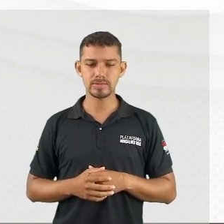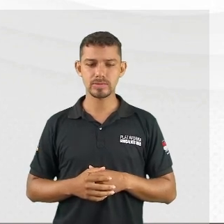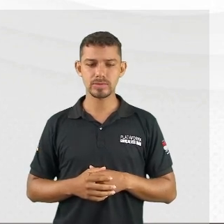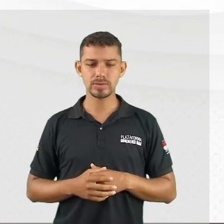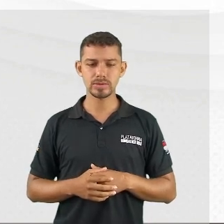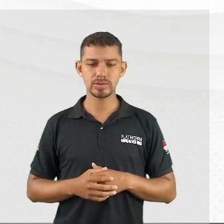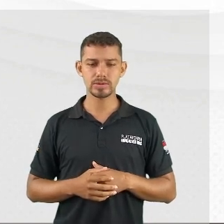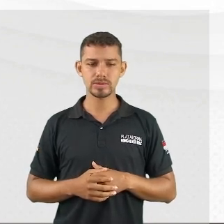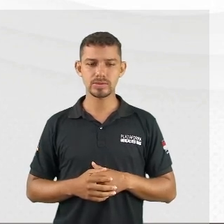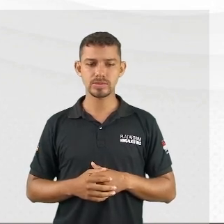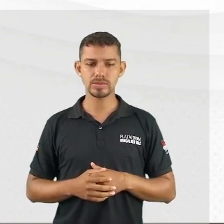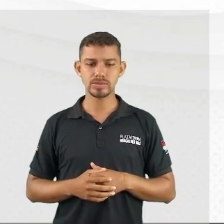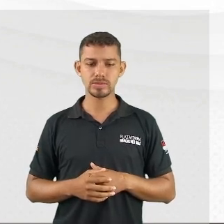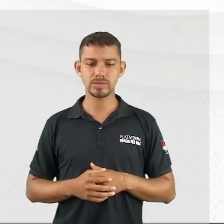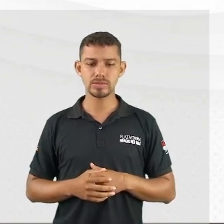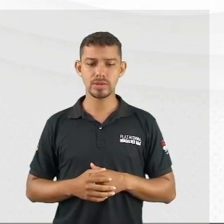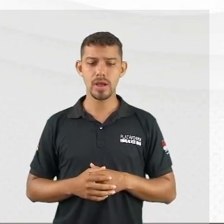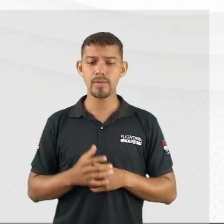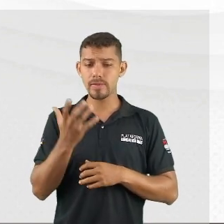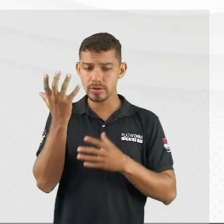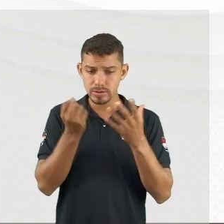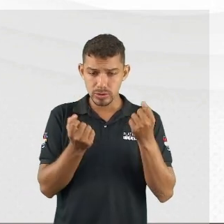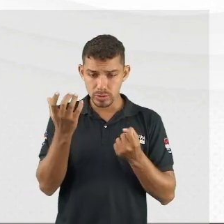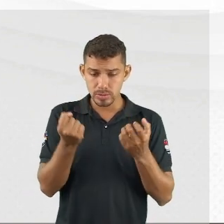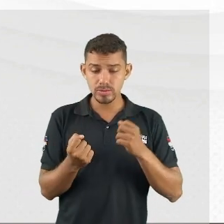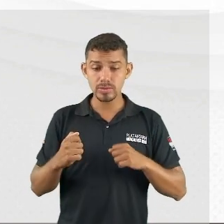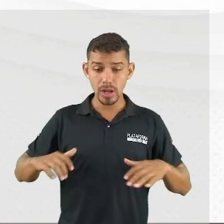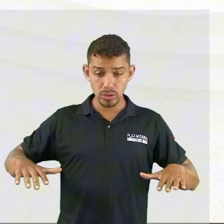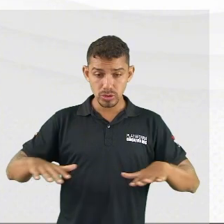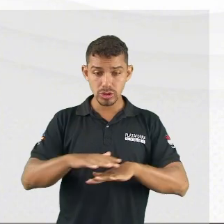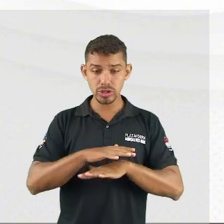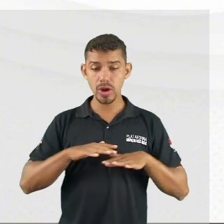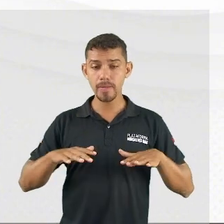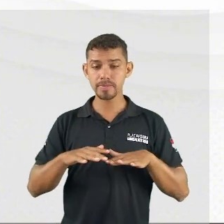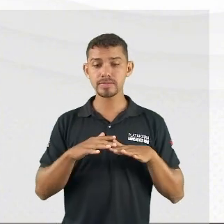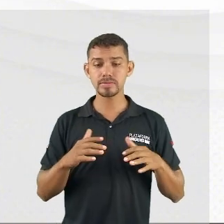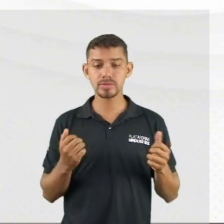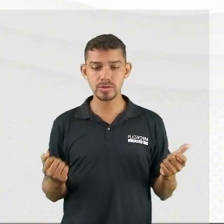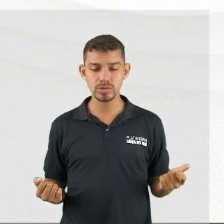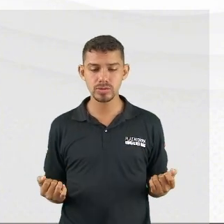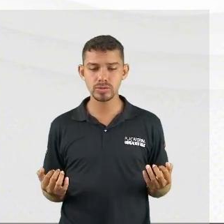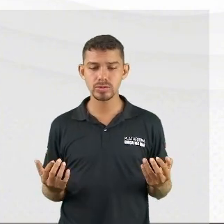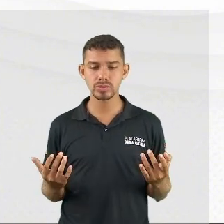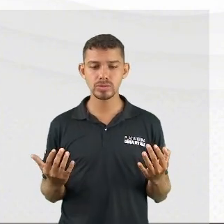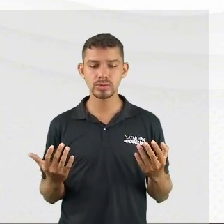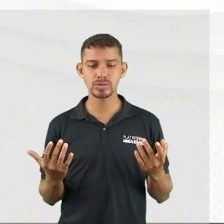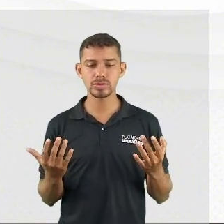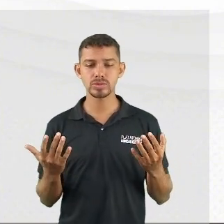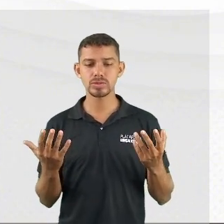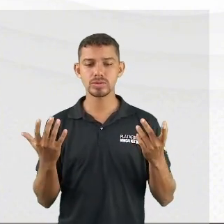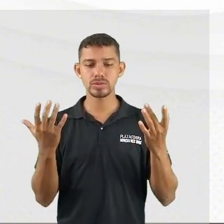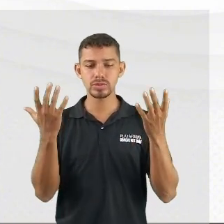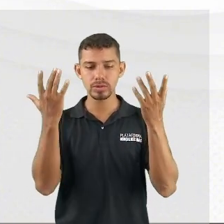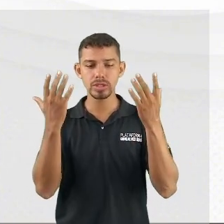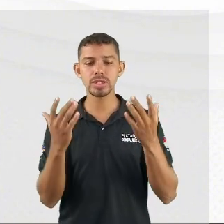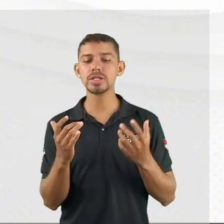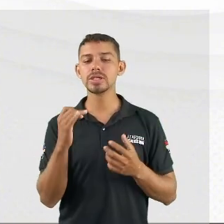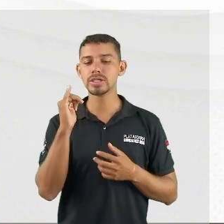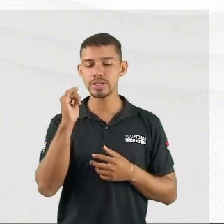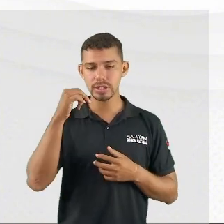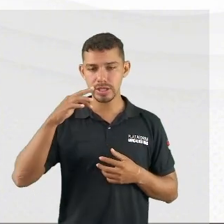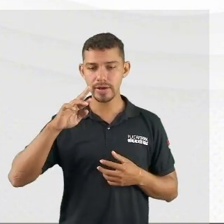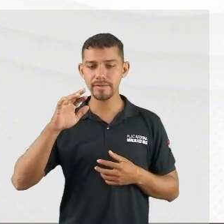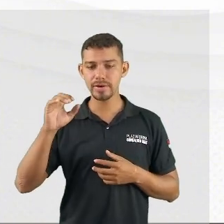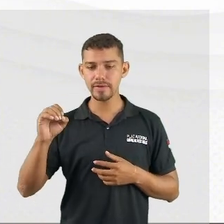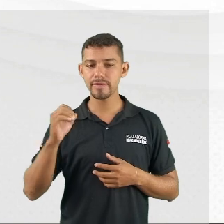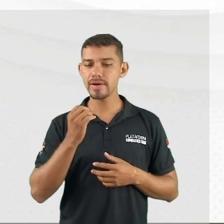ser absorvida pelo chão. O chão, depois que absorve, ele emite radiação infravermelha.